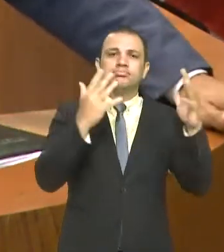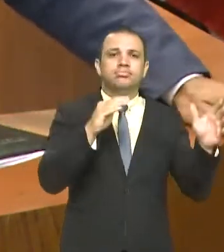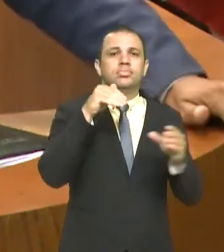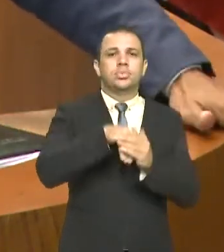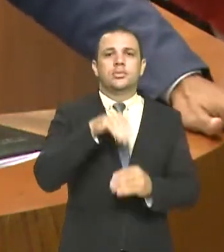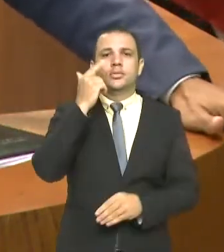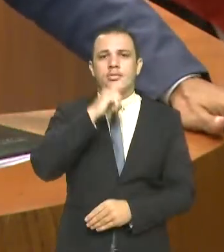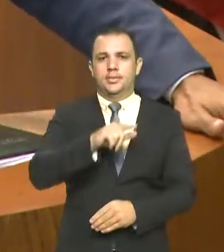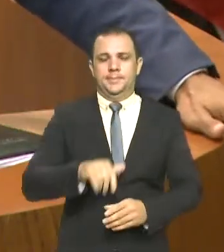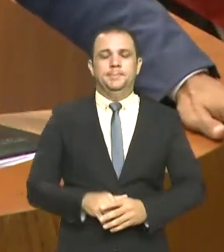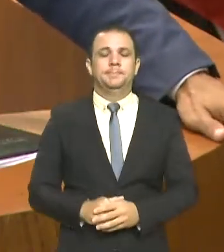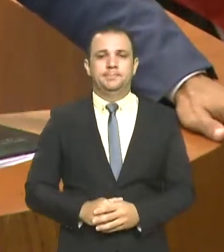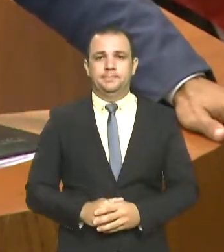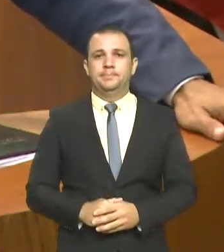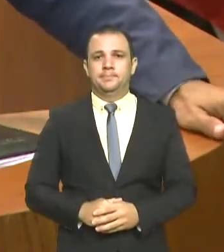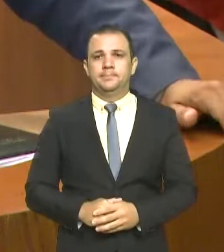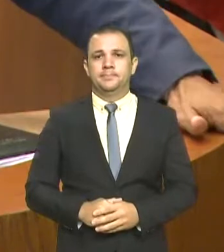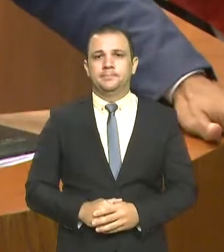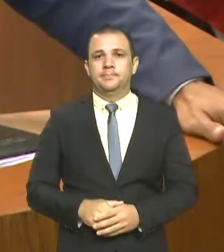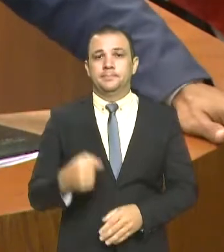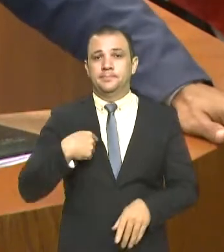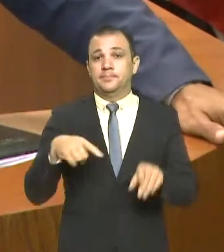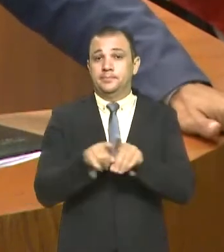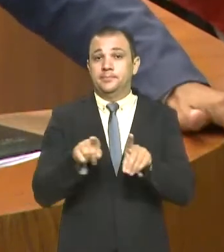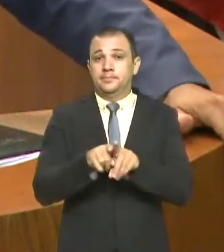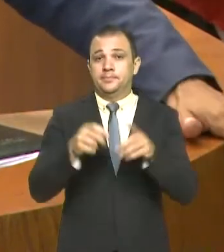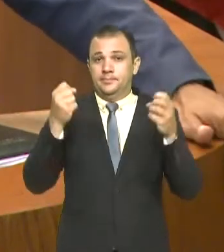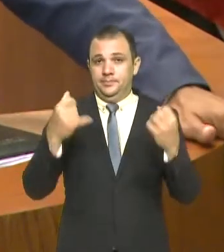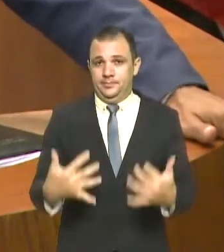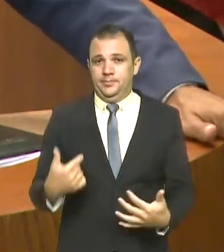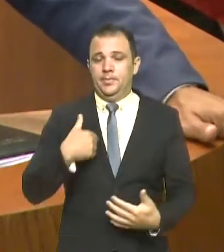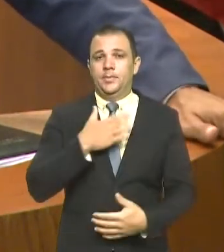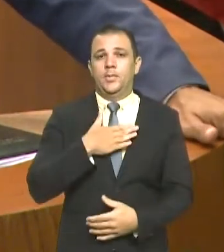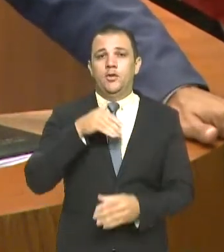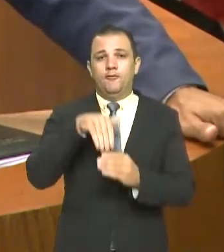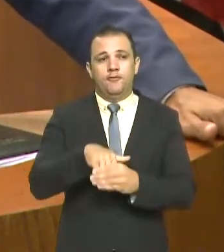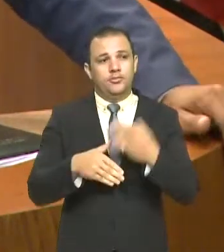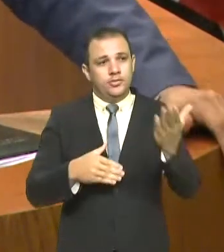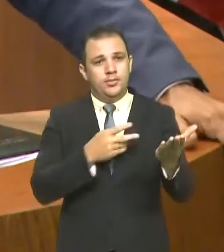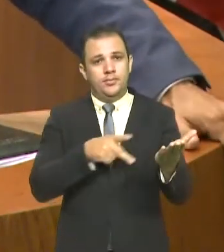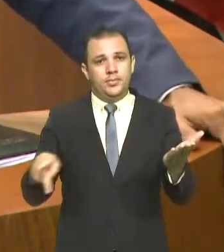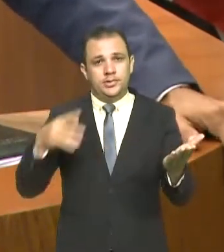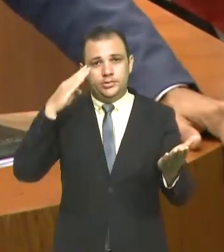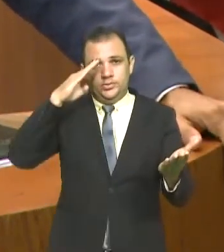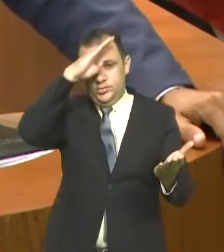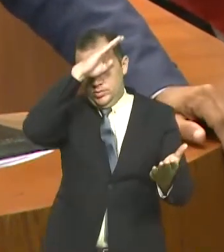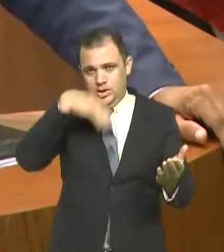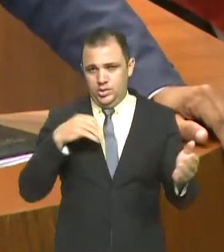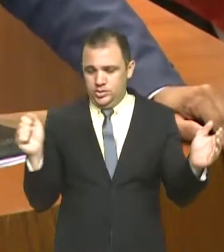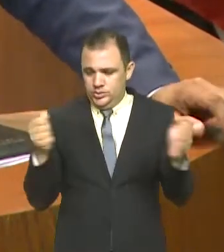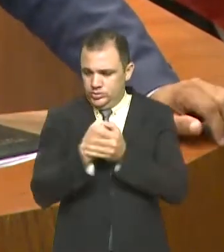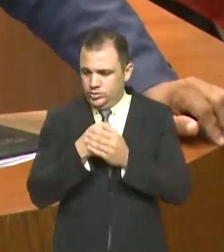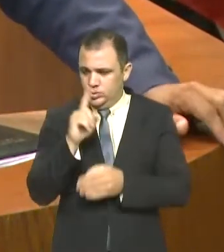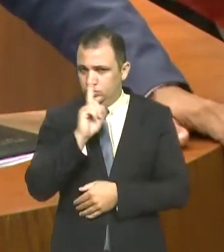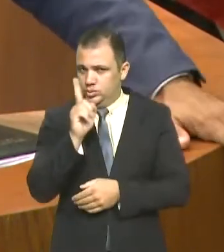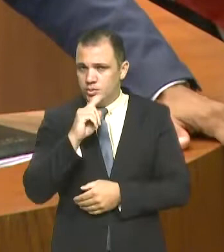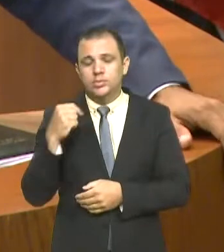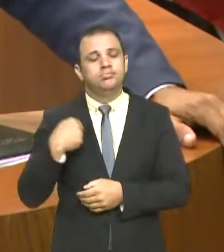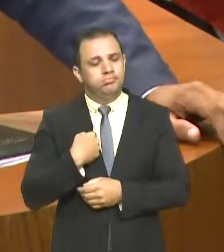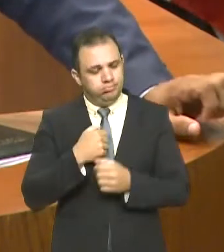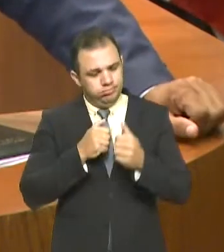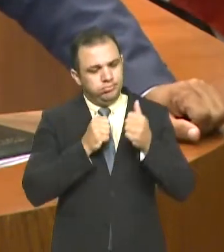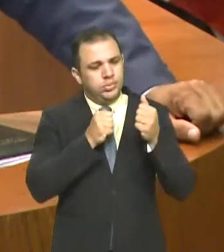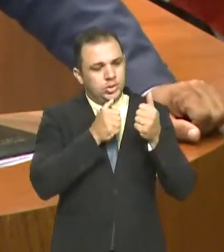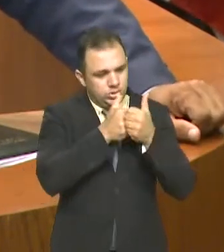já destaquei o meu voto também, presidente Bolsonaro. Eu não me escondo, eu tenho um lado, tenho um